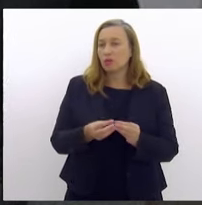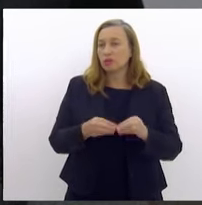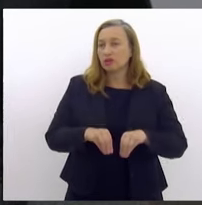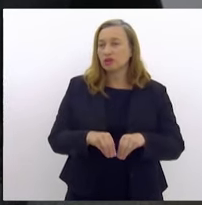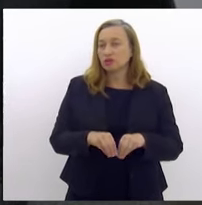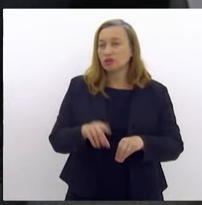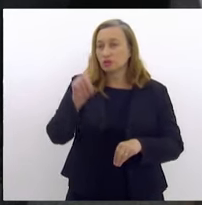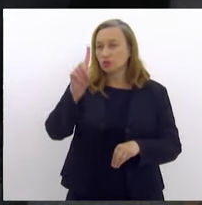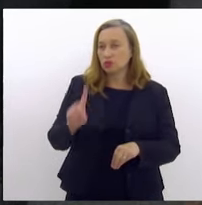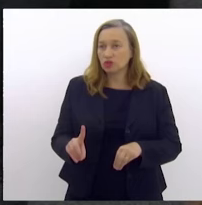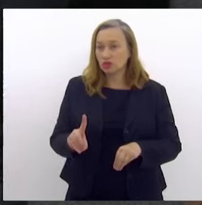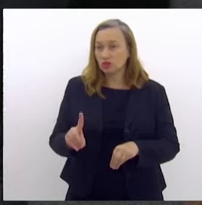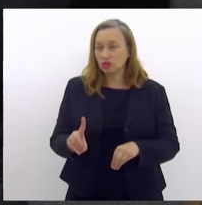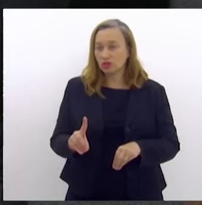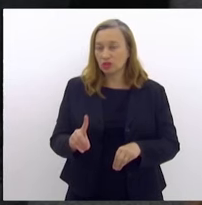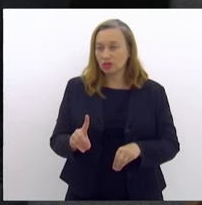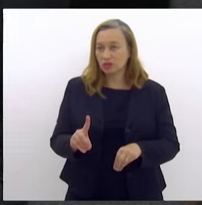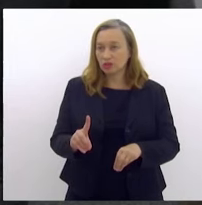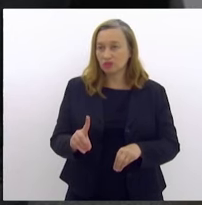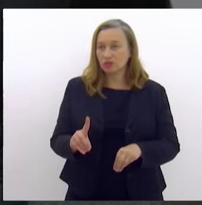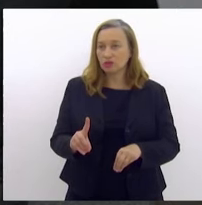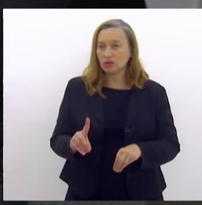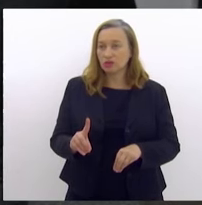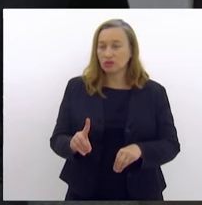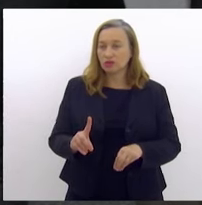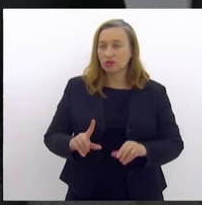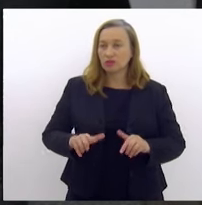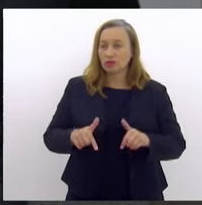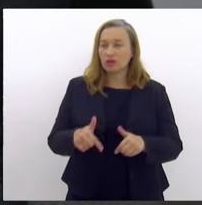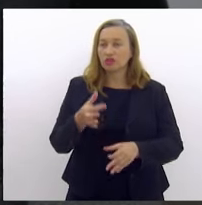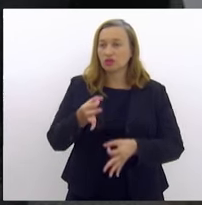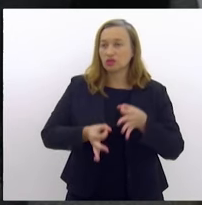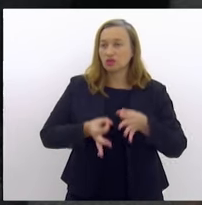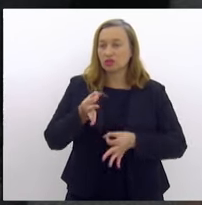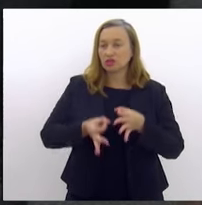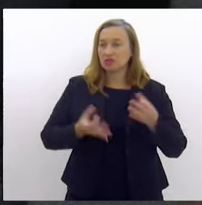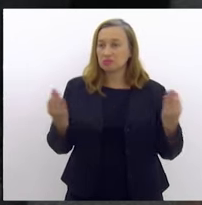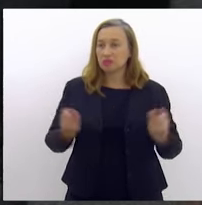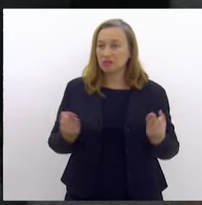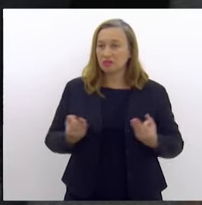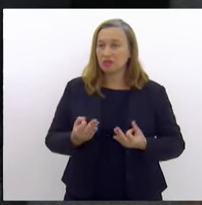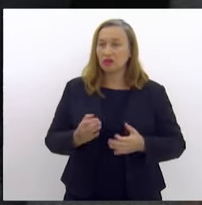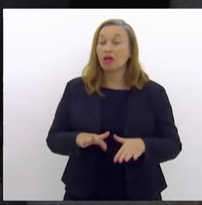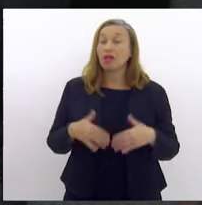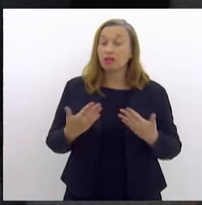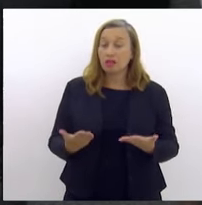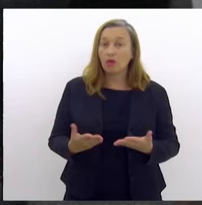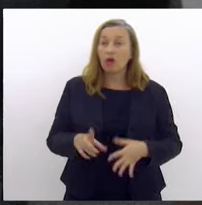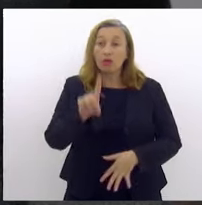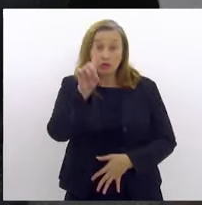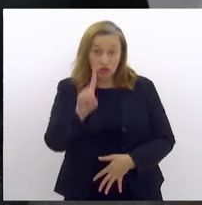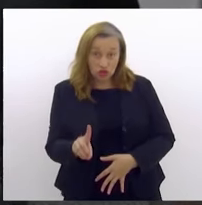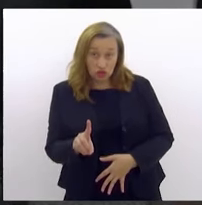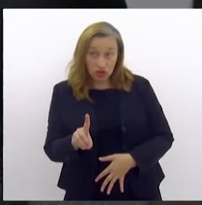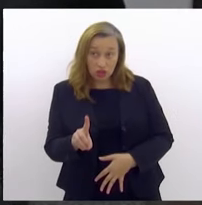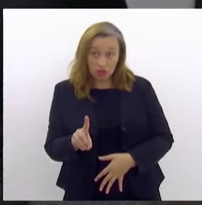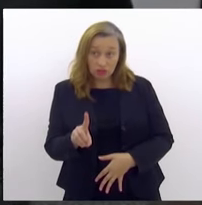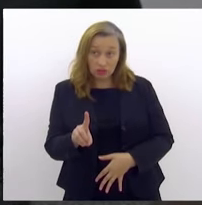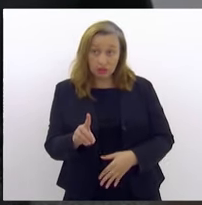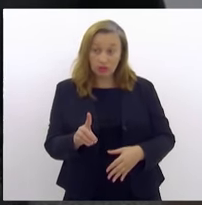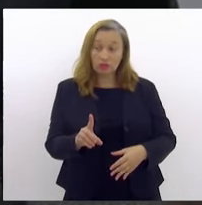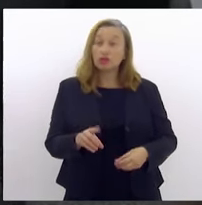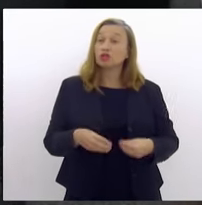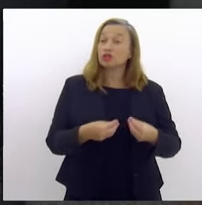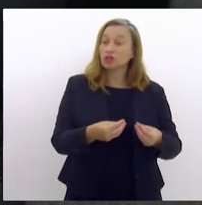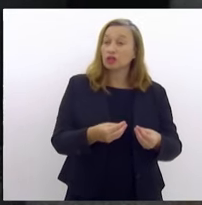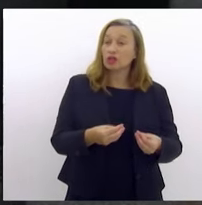o direito adquirido e o ato jurídico perfeito. Este é um direito adquirido e